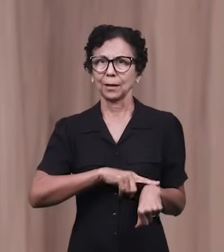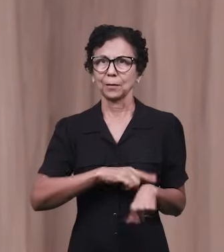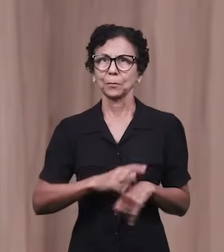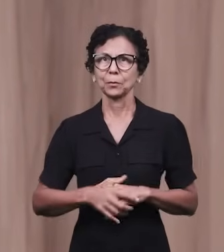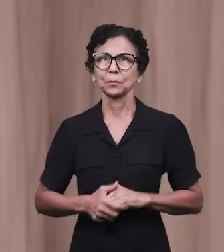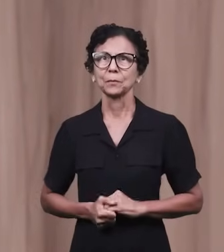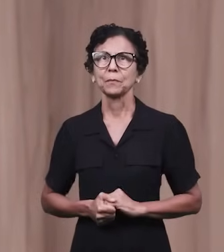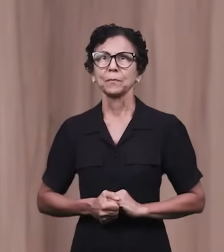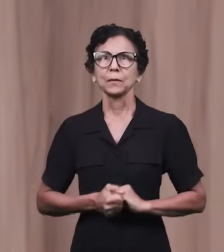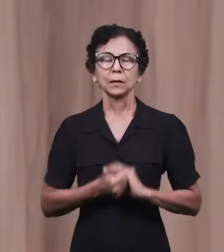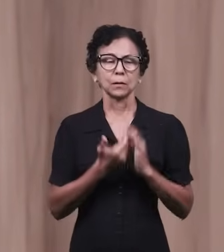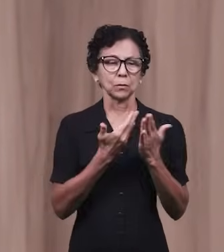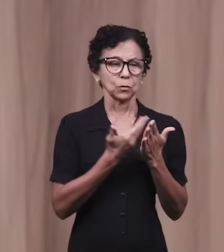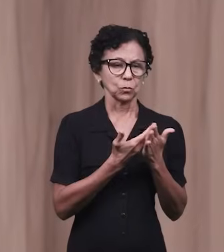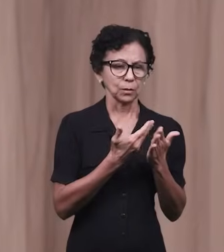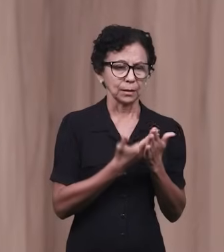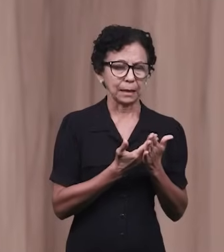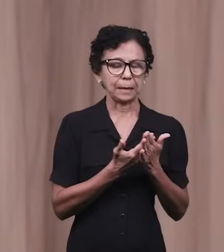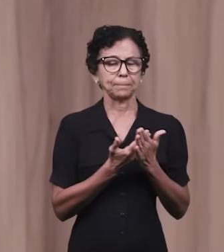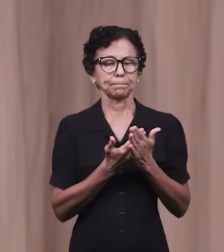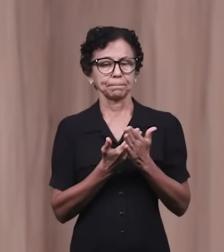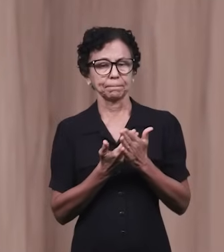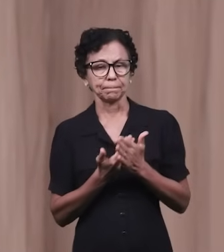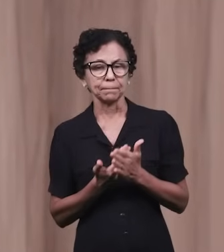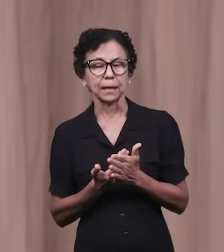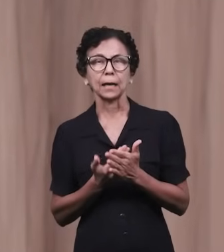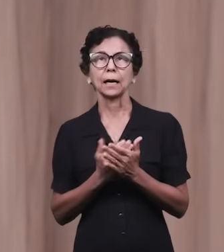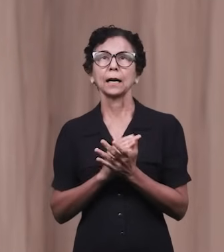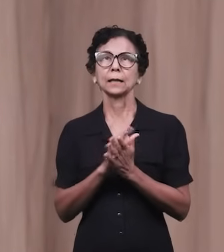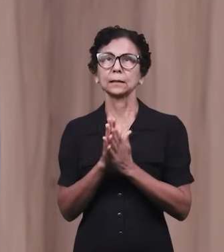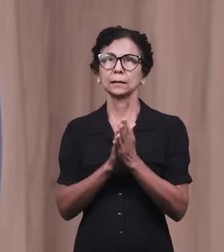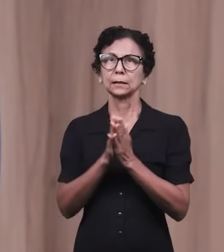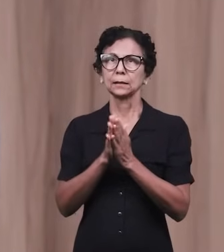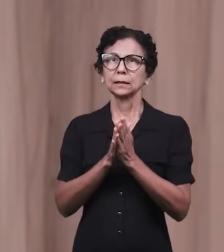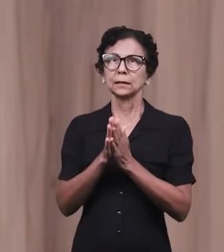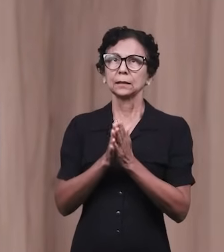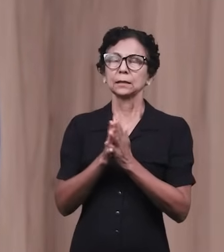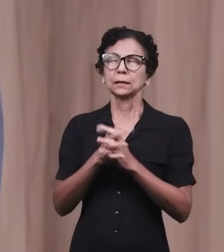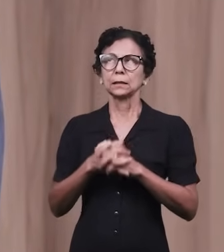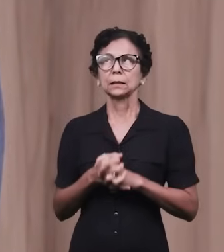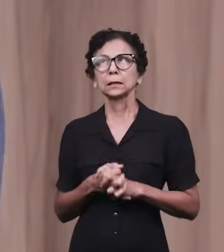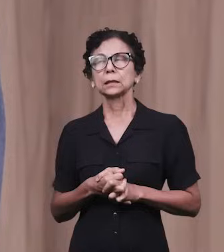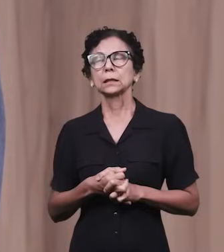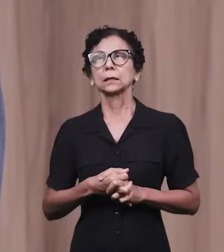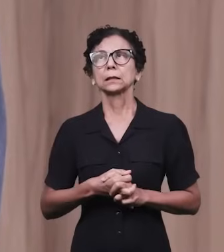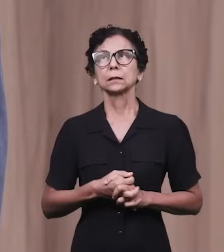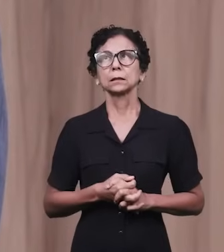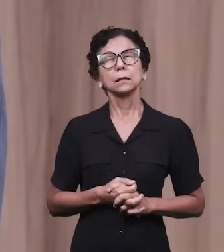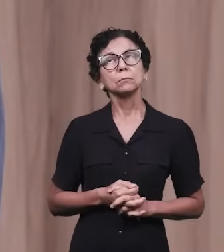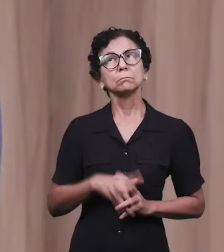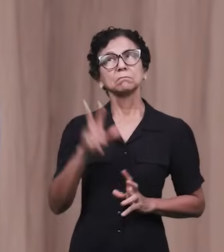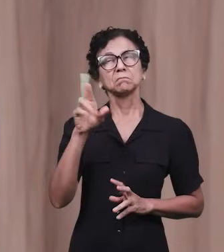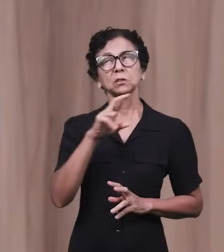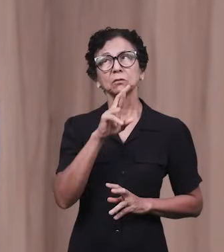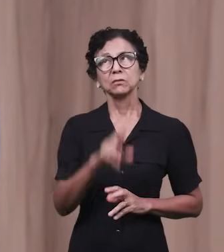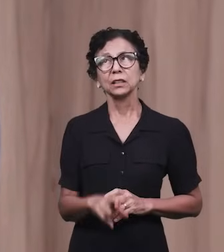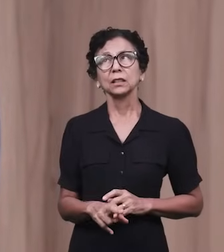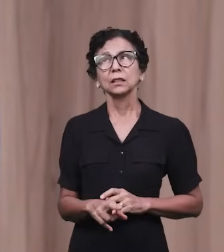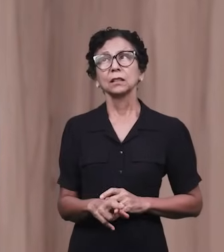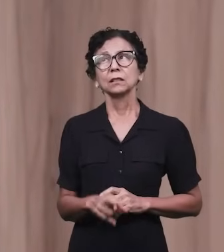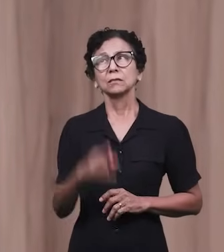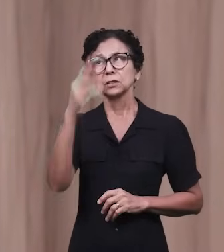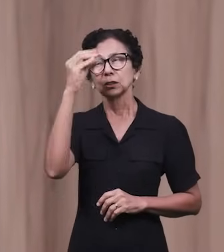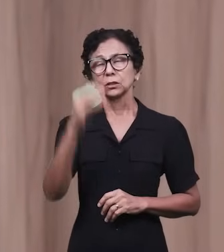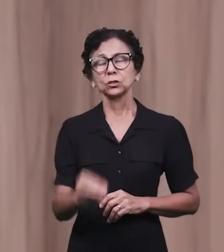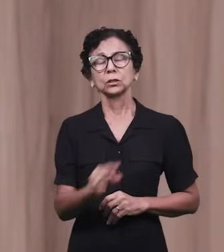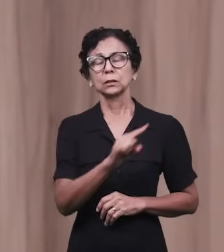ano 2024, vou pegar numa caixinha e vou ter que aprender tudo de novo. Não, você já passou por uma etapa. Sim. Agora você vai continuar naquela etapa que você